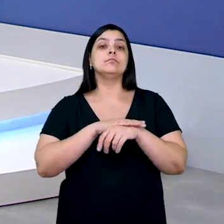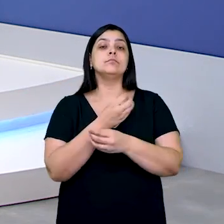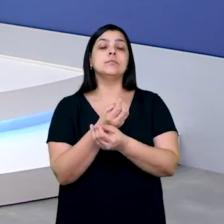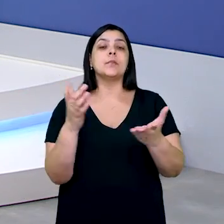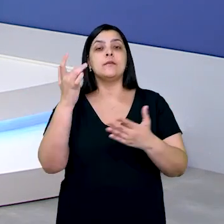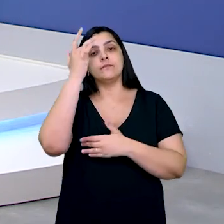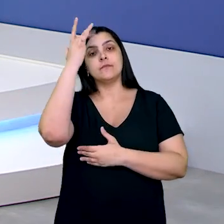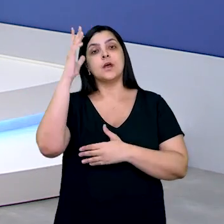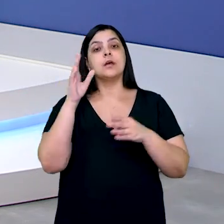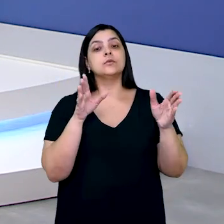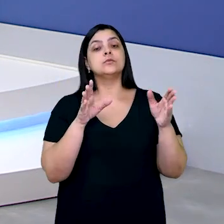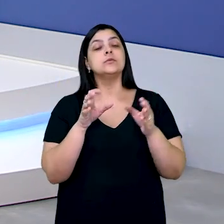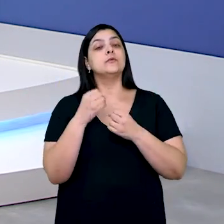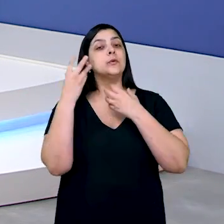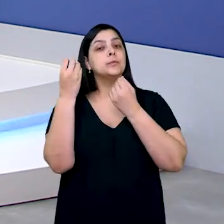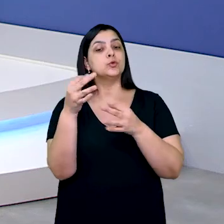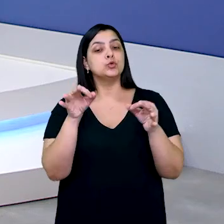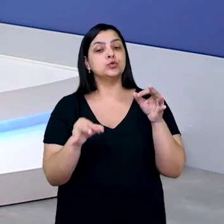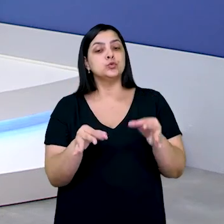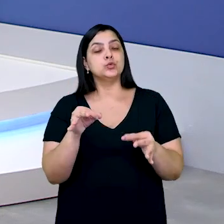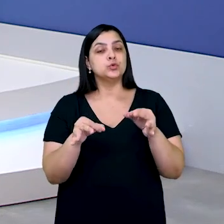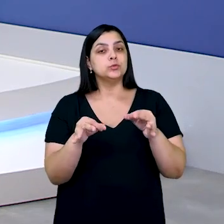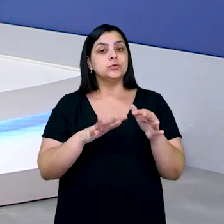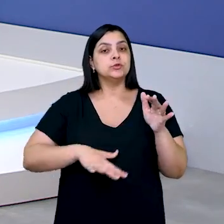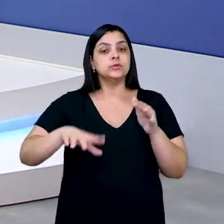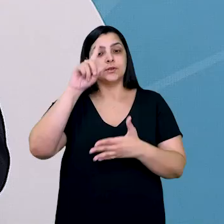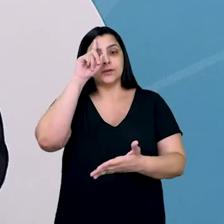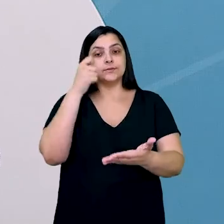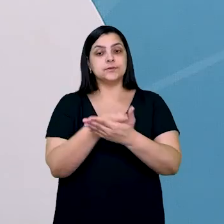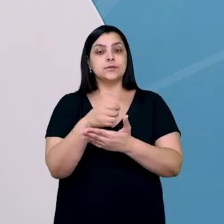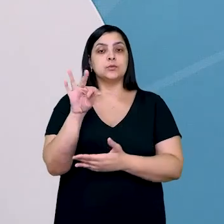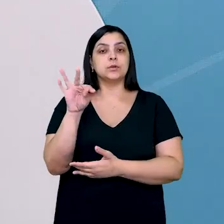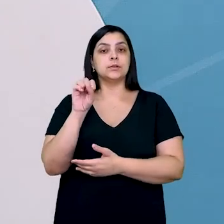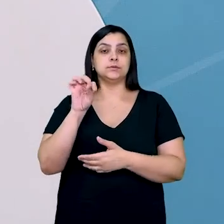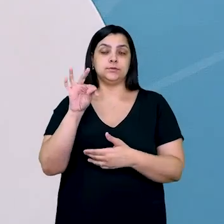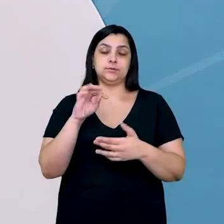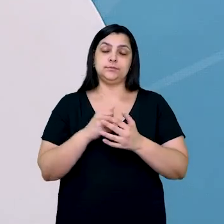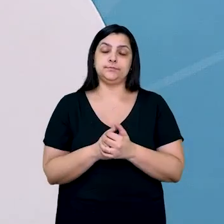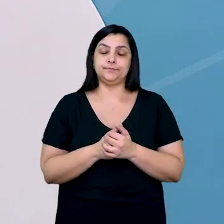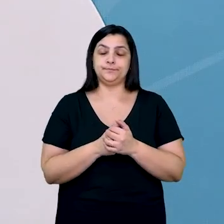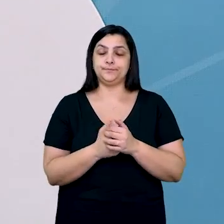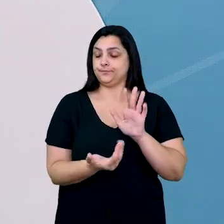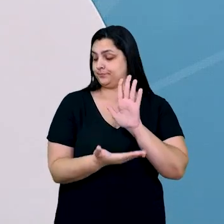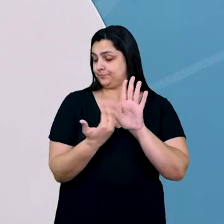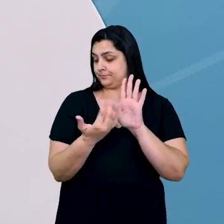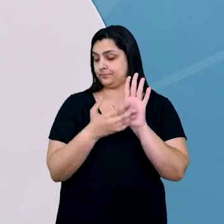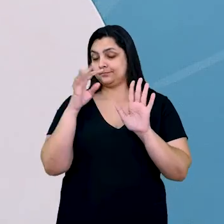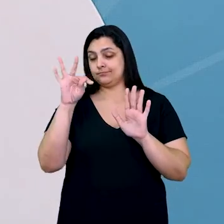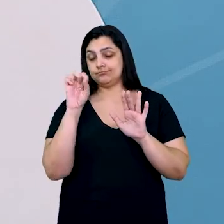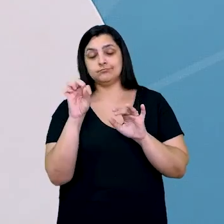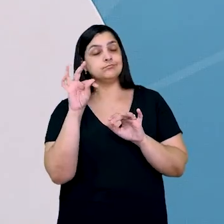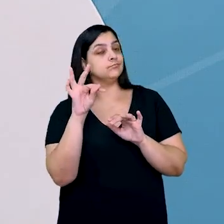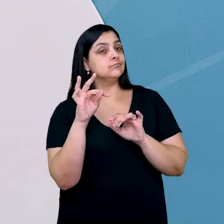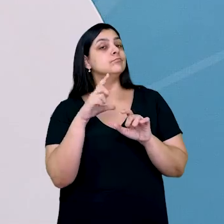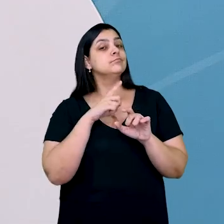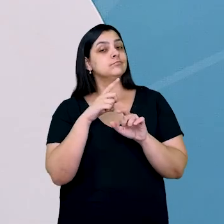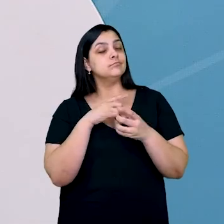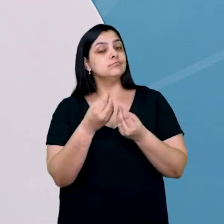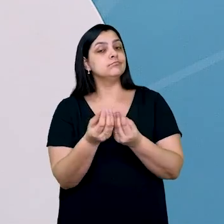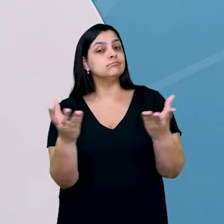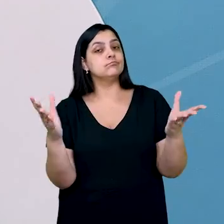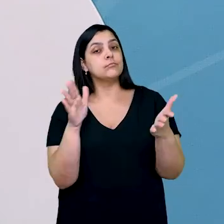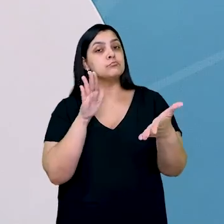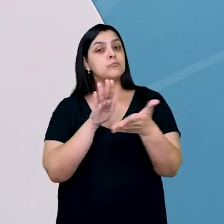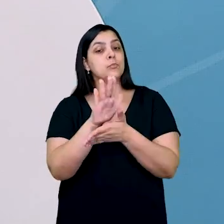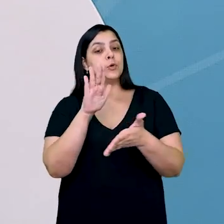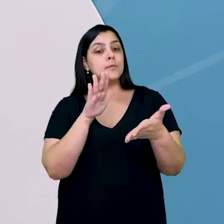o acesso a informações jurídicas e decisões do tribunal. Além da página da jurisprudência do TST, estão disponíveis